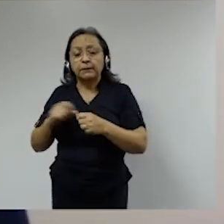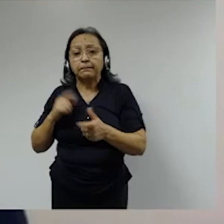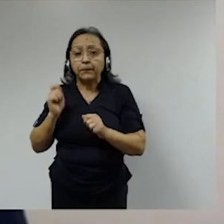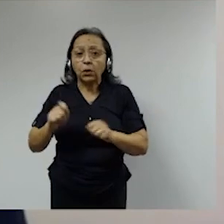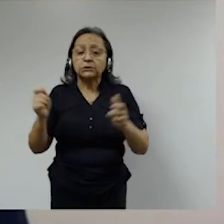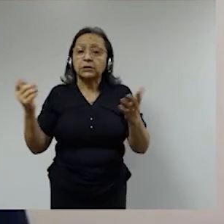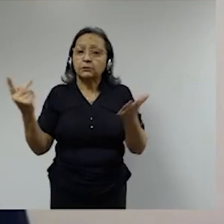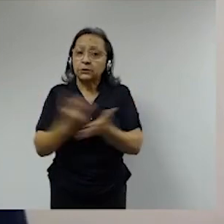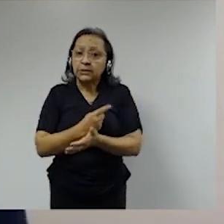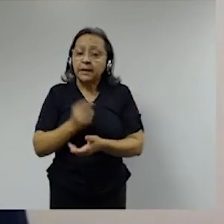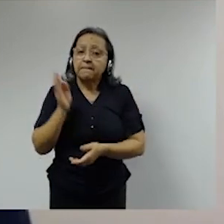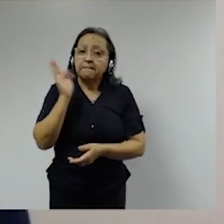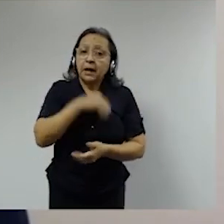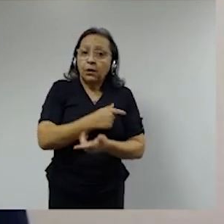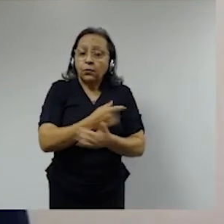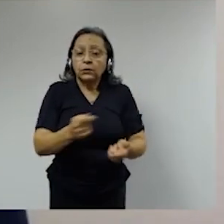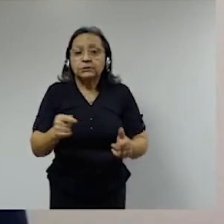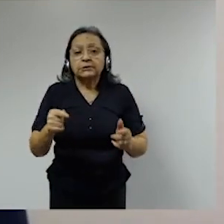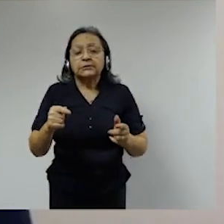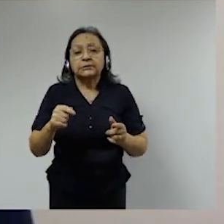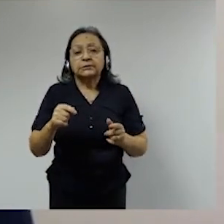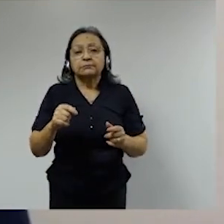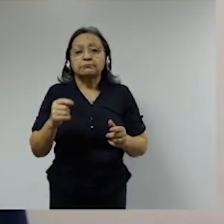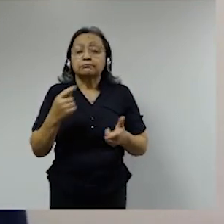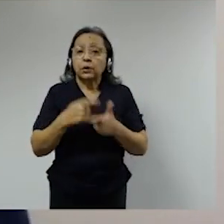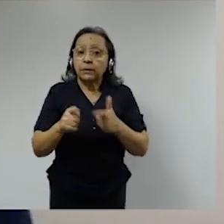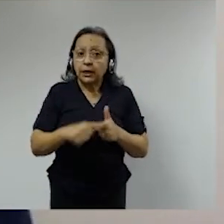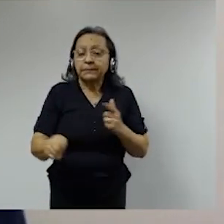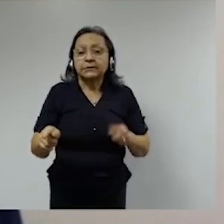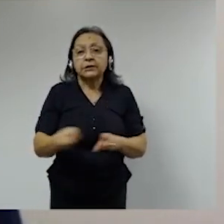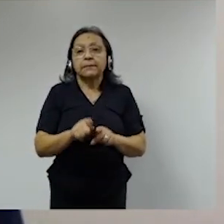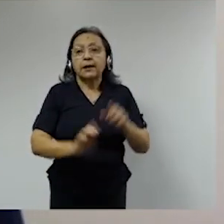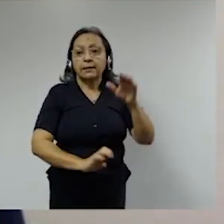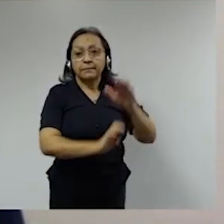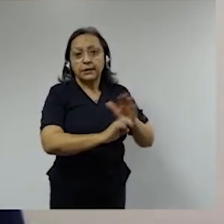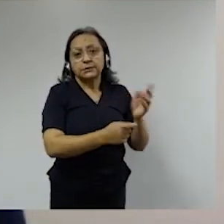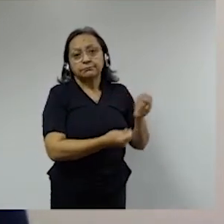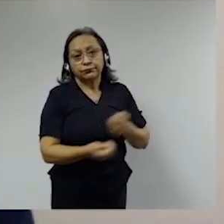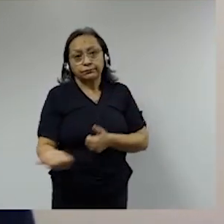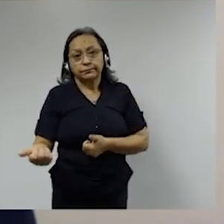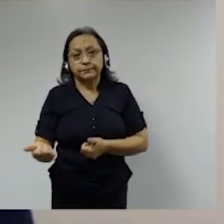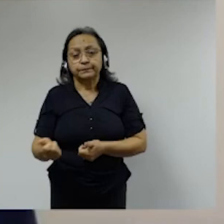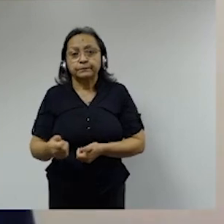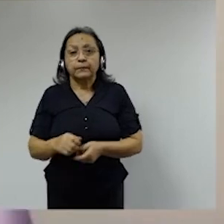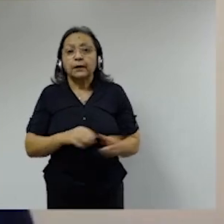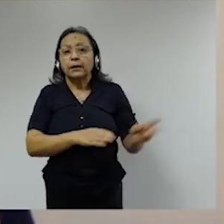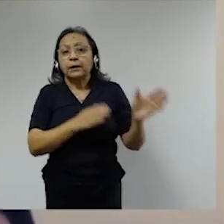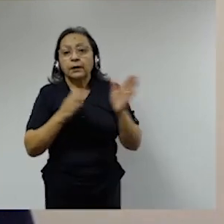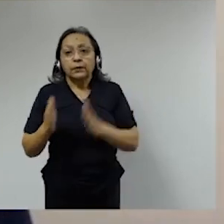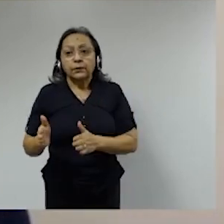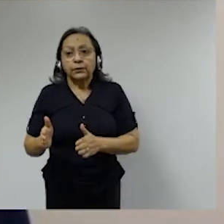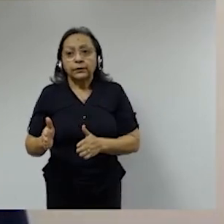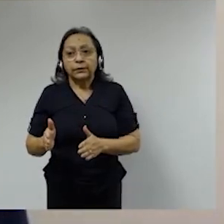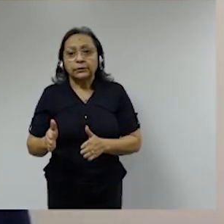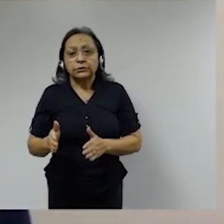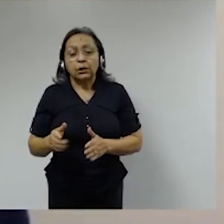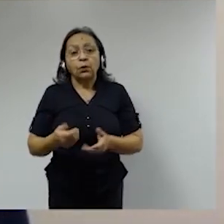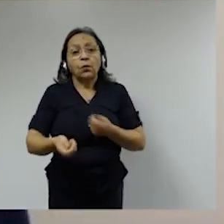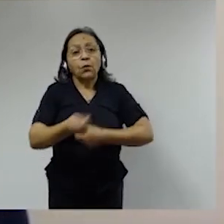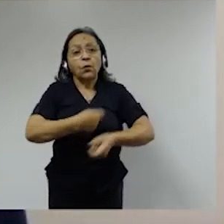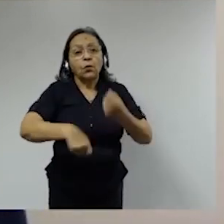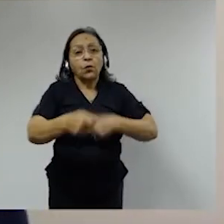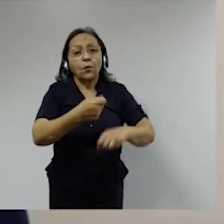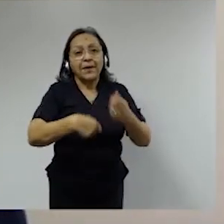para o empregado e, via de consequência, ônus para as próprias empresas. No que tange ao comércio